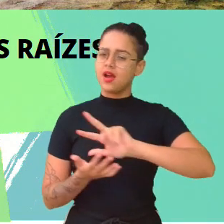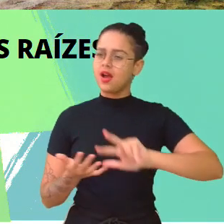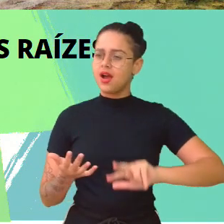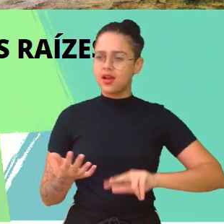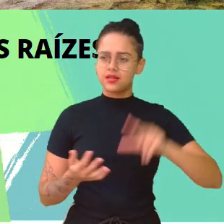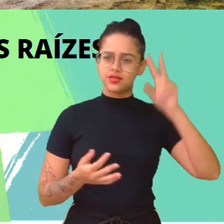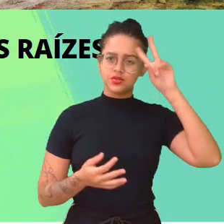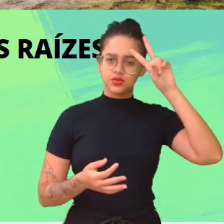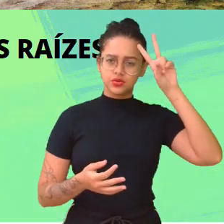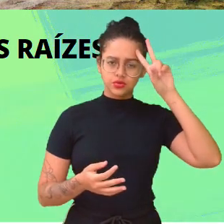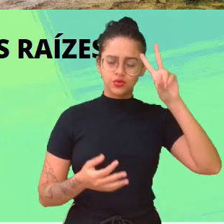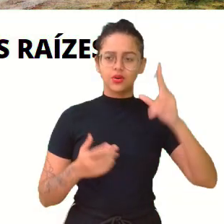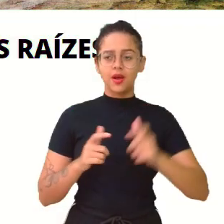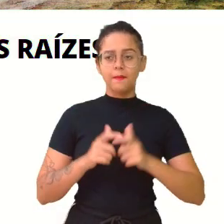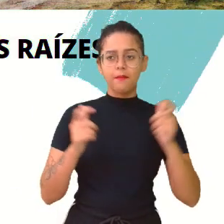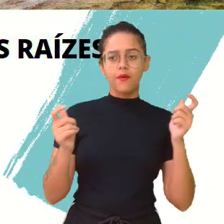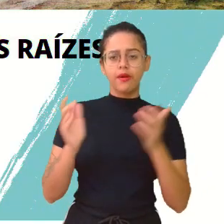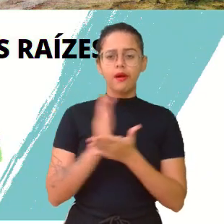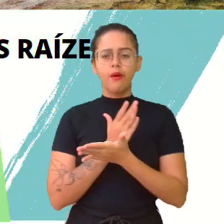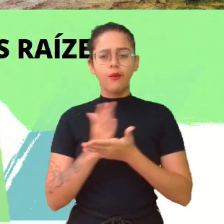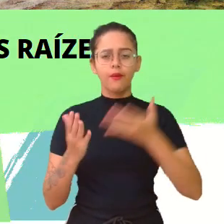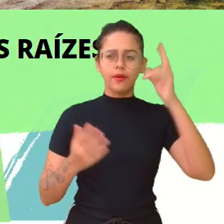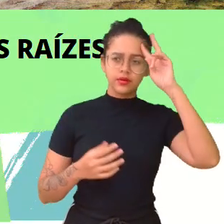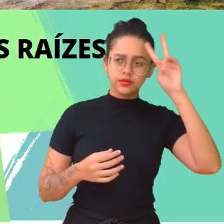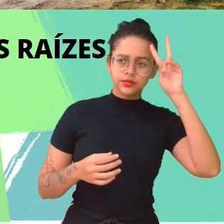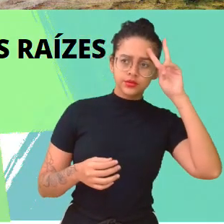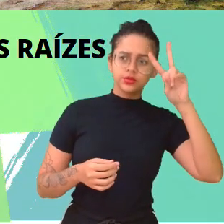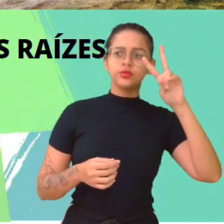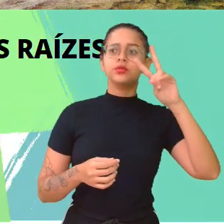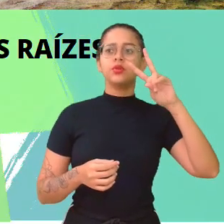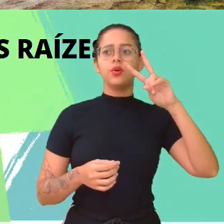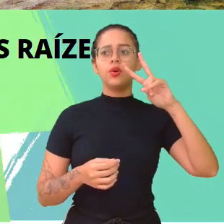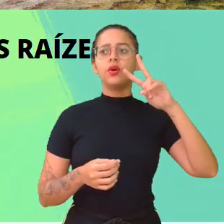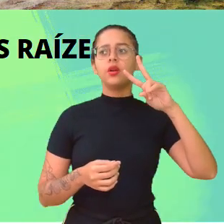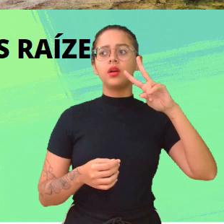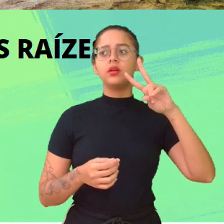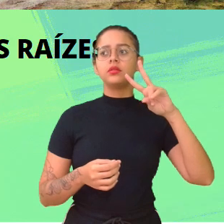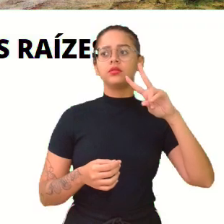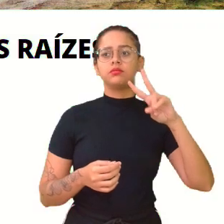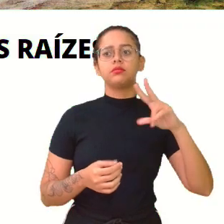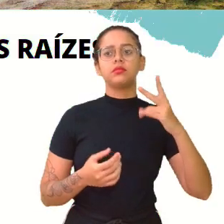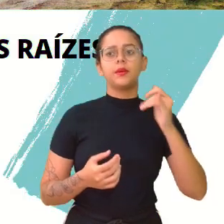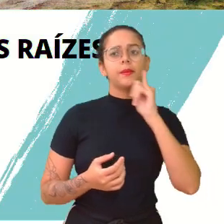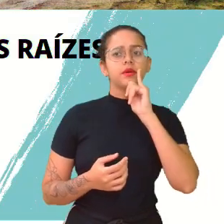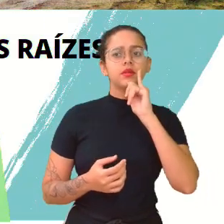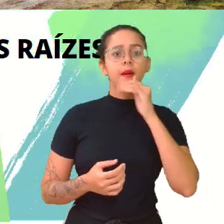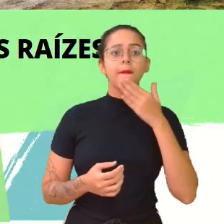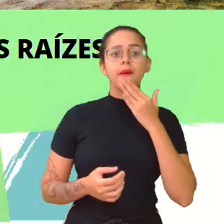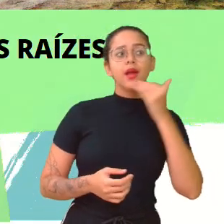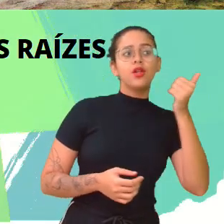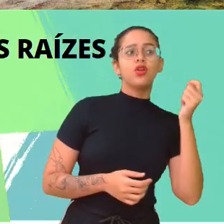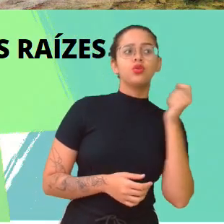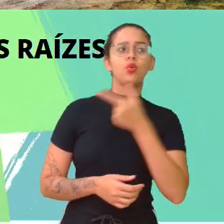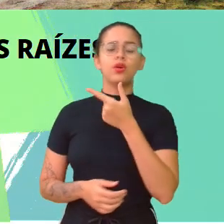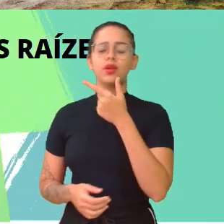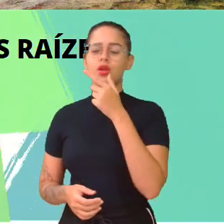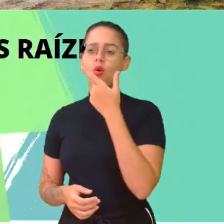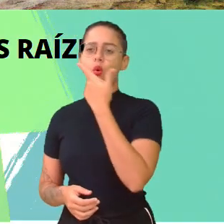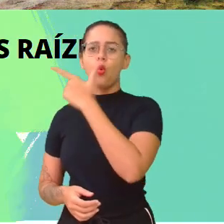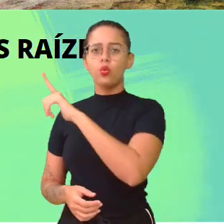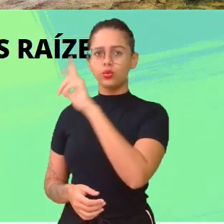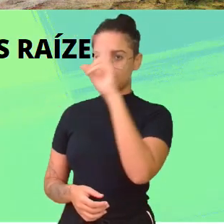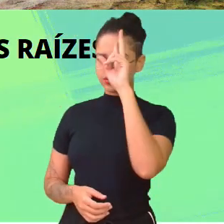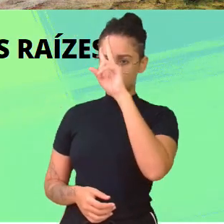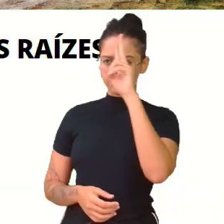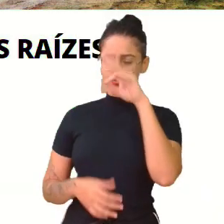várias histórias. E muitas vezes algumas dessas histórias elas são colocadas como melhores do que as outras. Então, essas várias